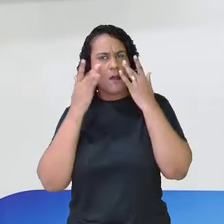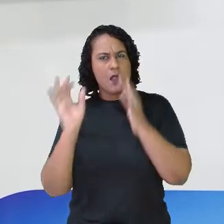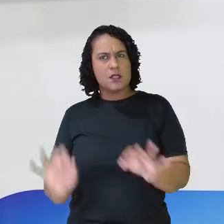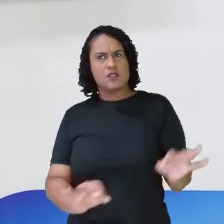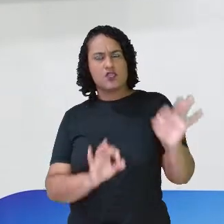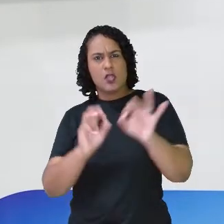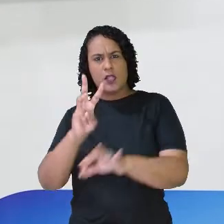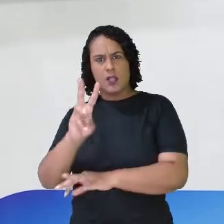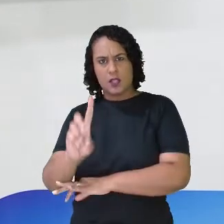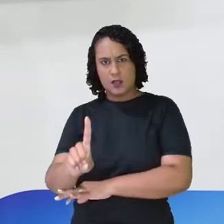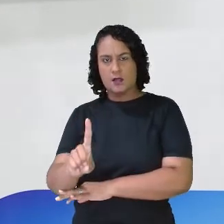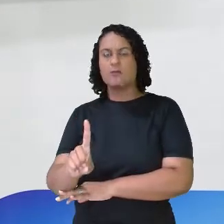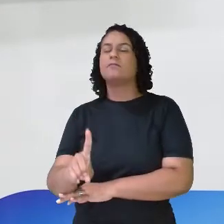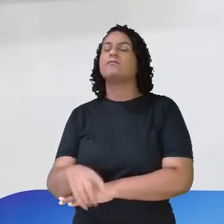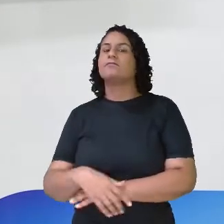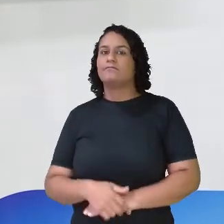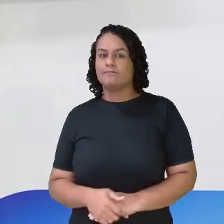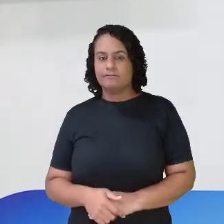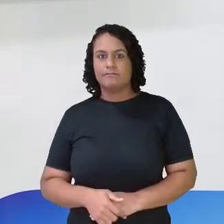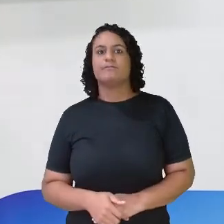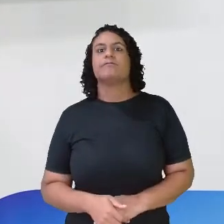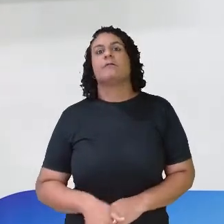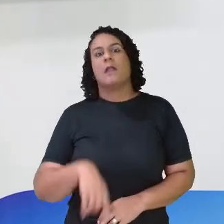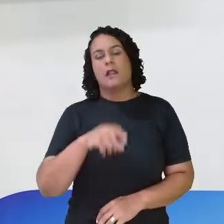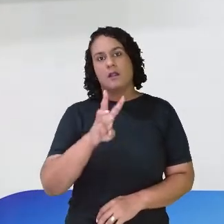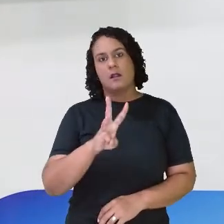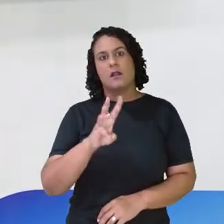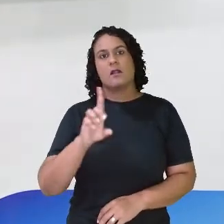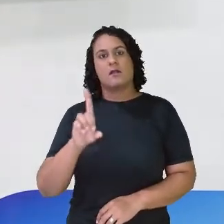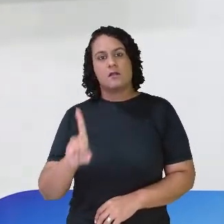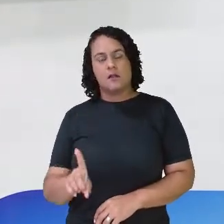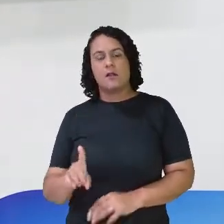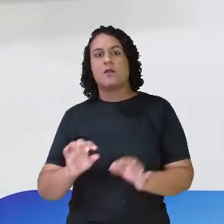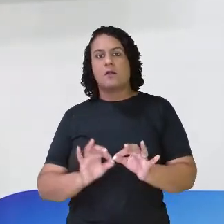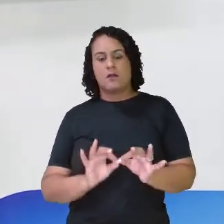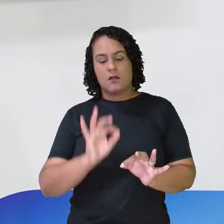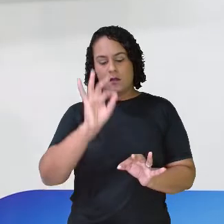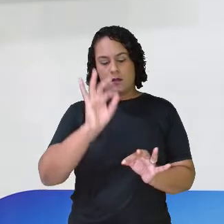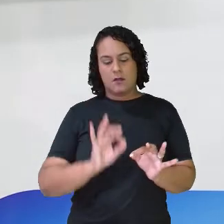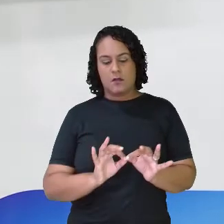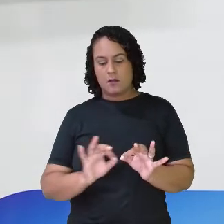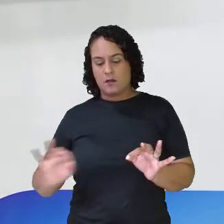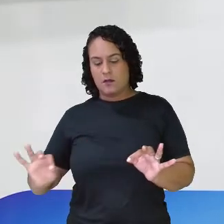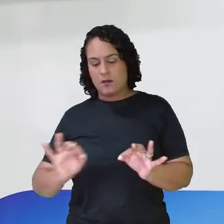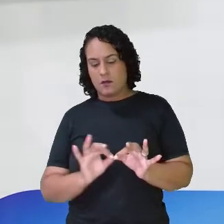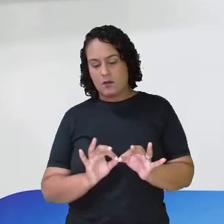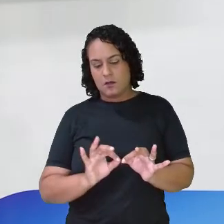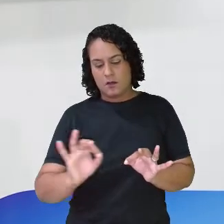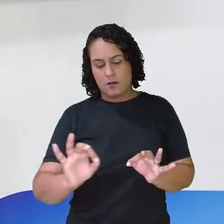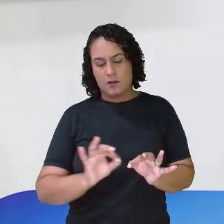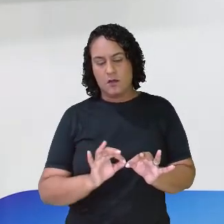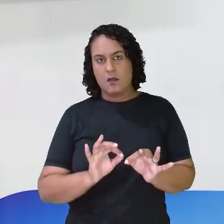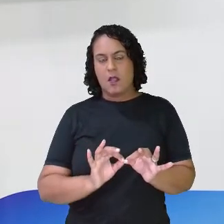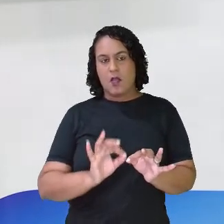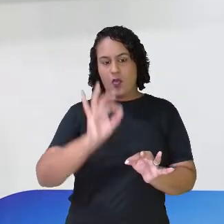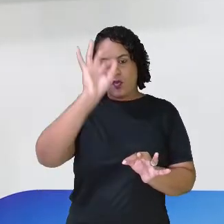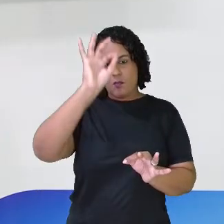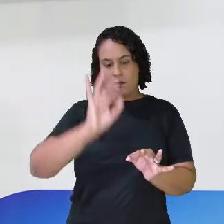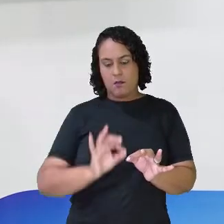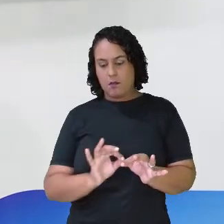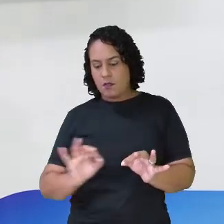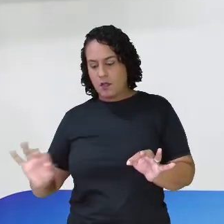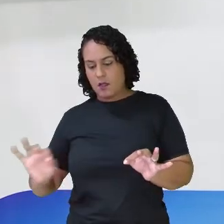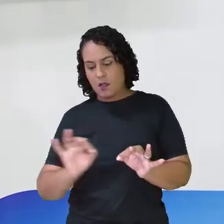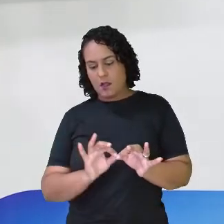Sólidos geométricos, 3 dimensões. Comprimento, largura, comprimento, altura